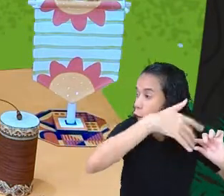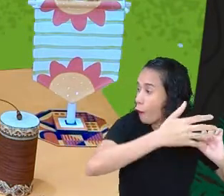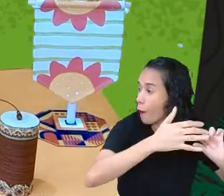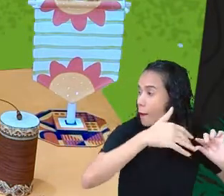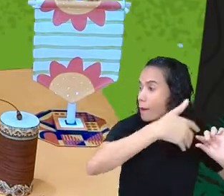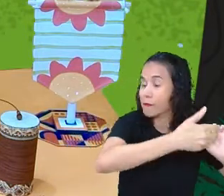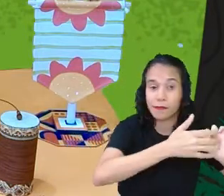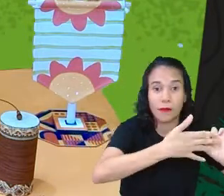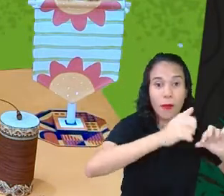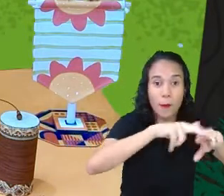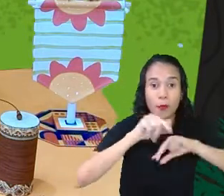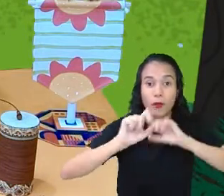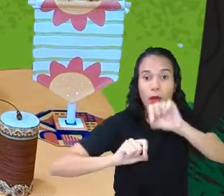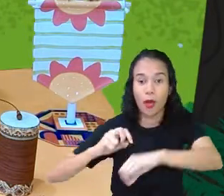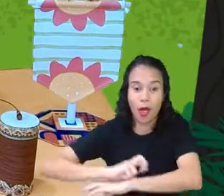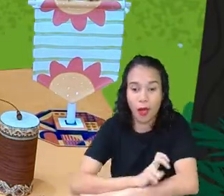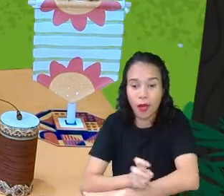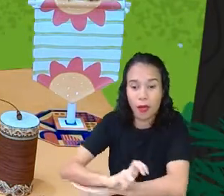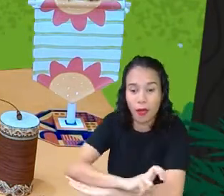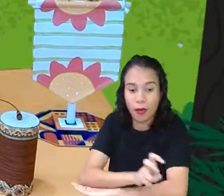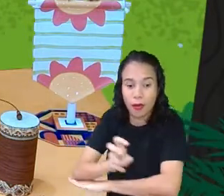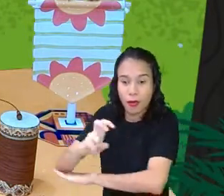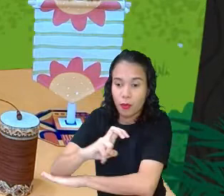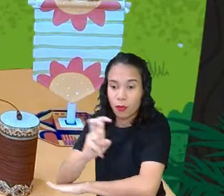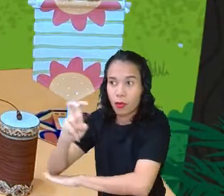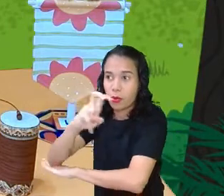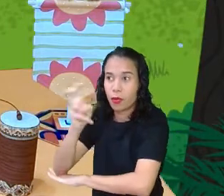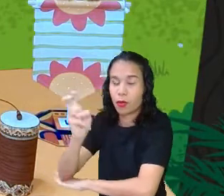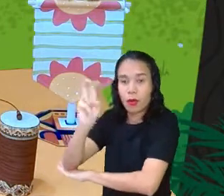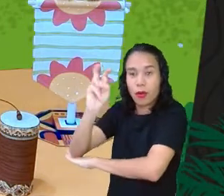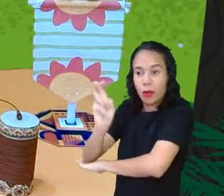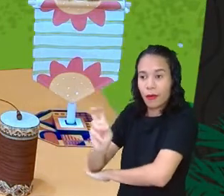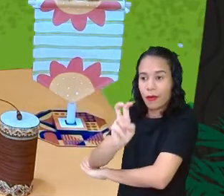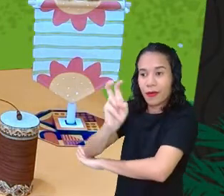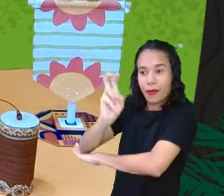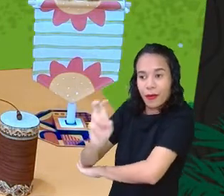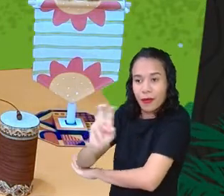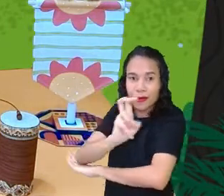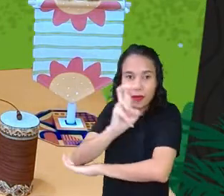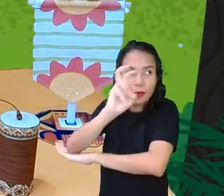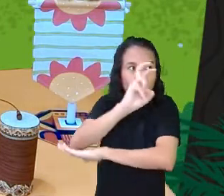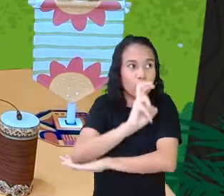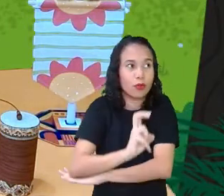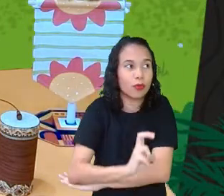lá, porque a cobra cacá quando tá chateada balança o chuchá.